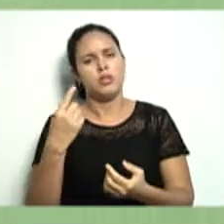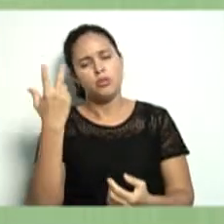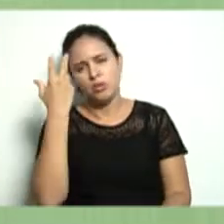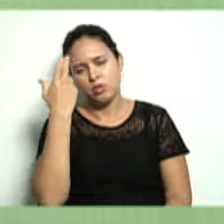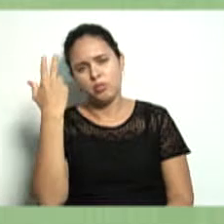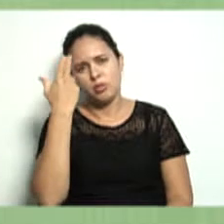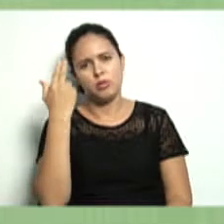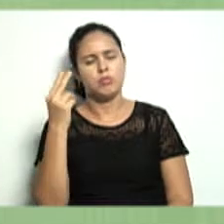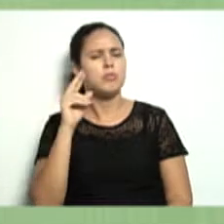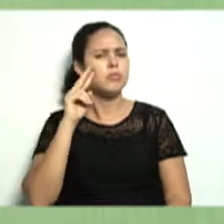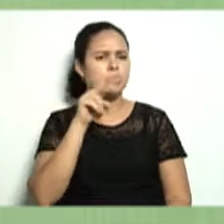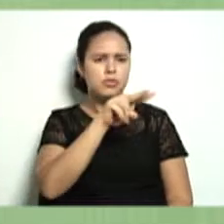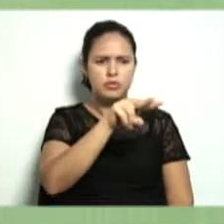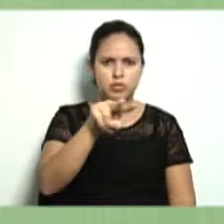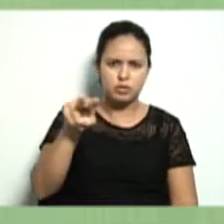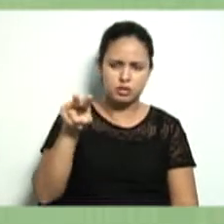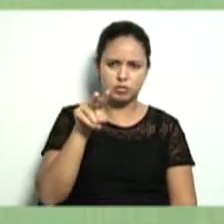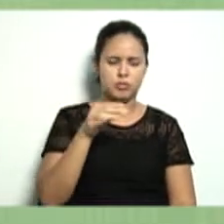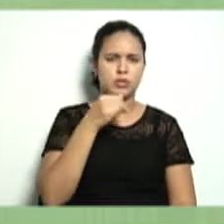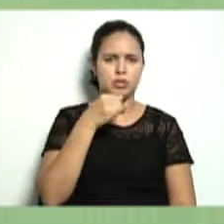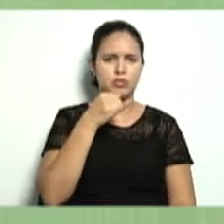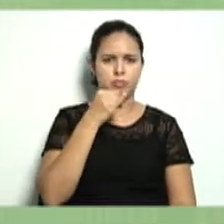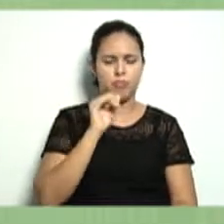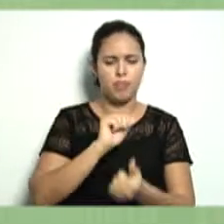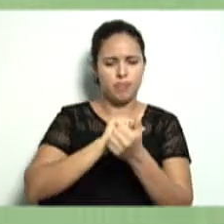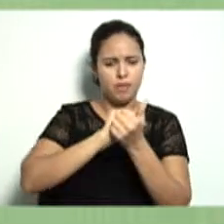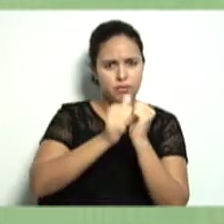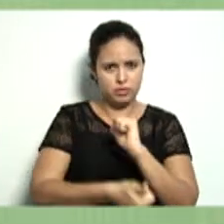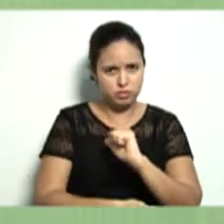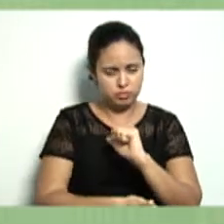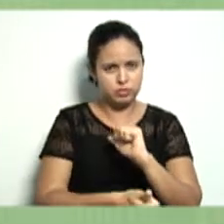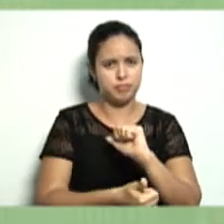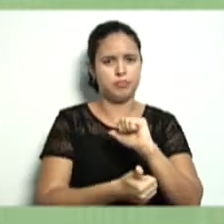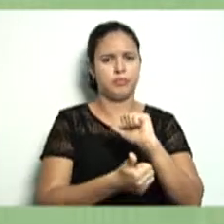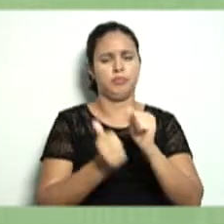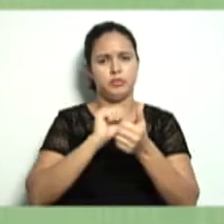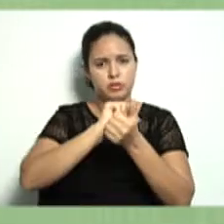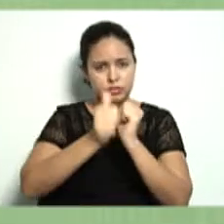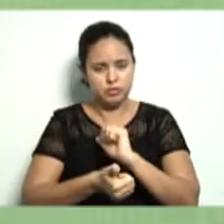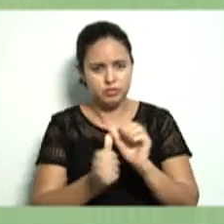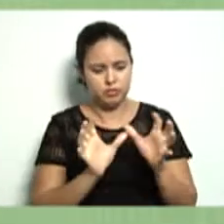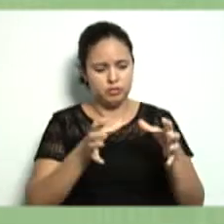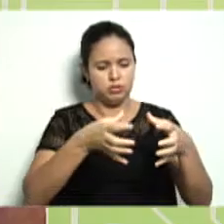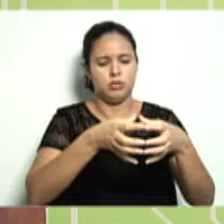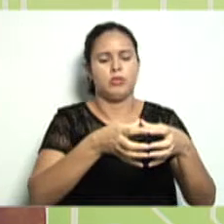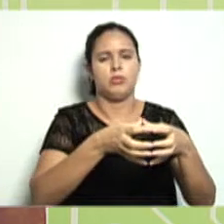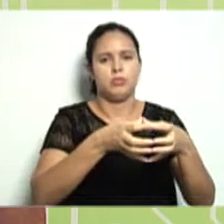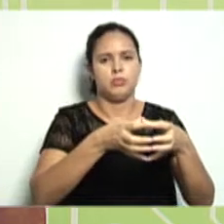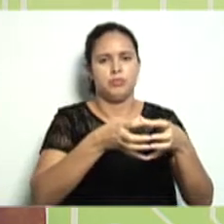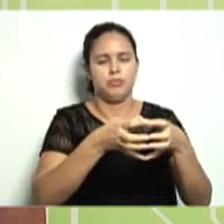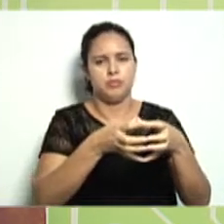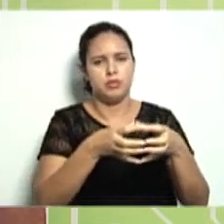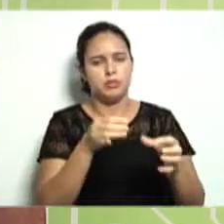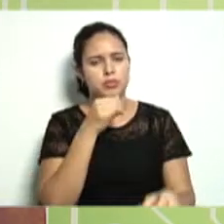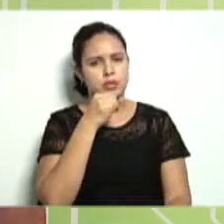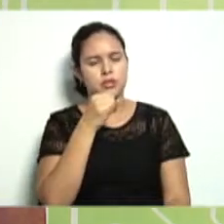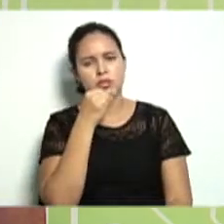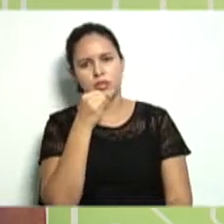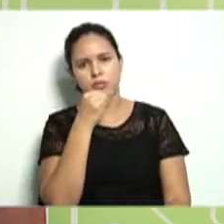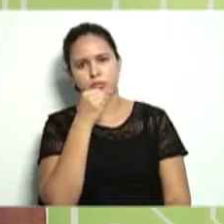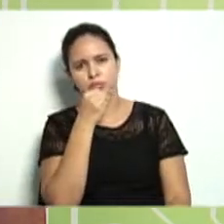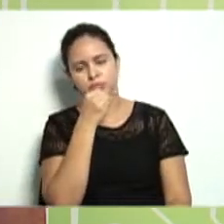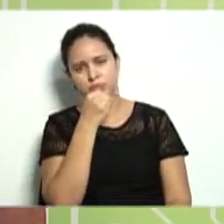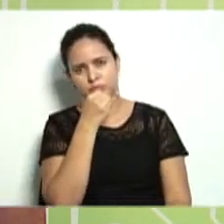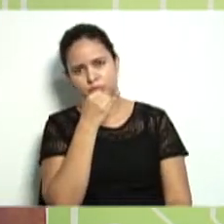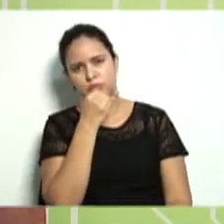gente ver nos times. As equipes, vamos pensar aí um pouquinho no time aí dos